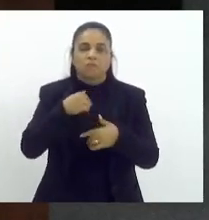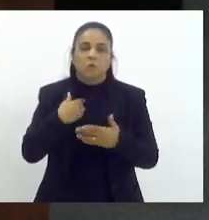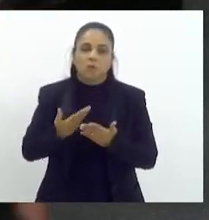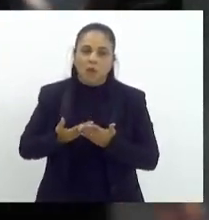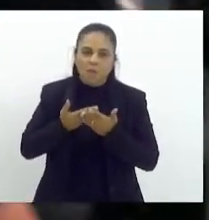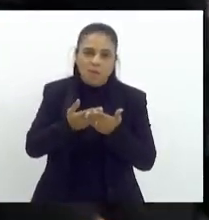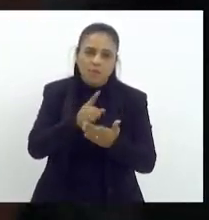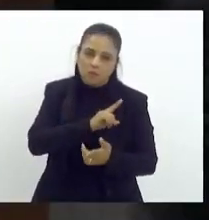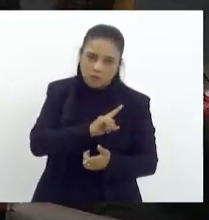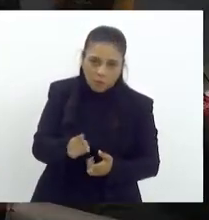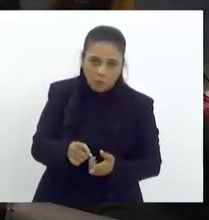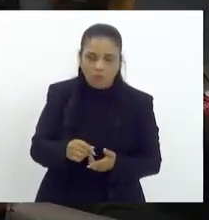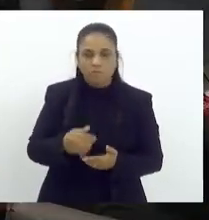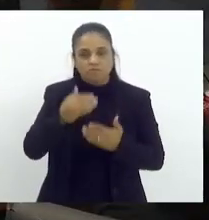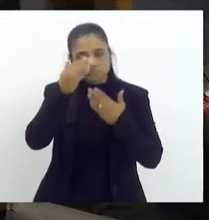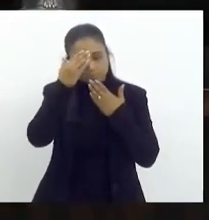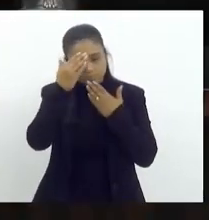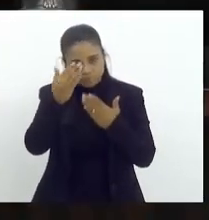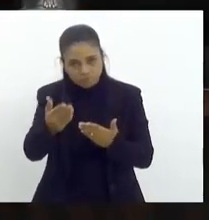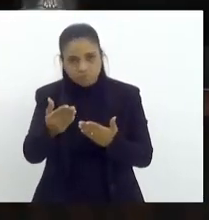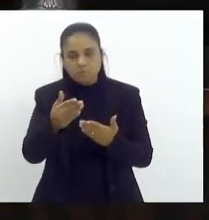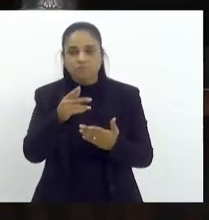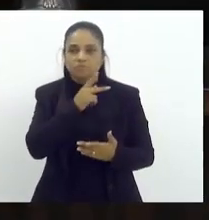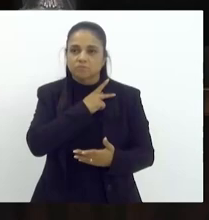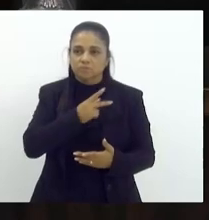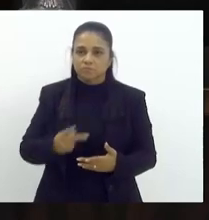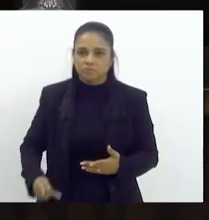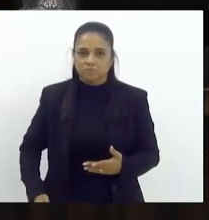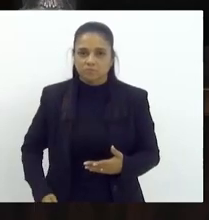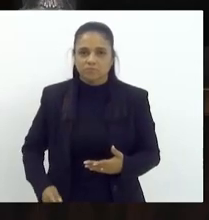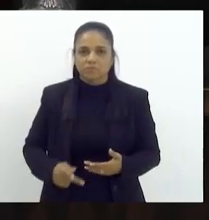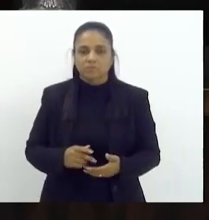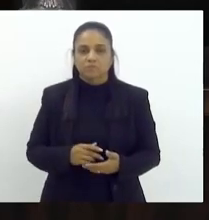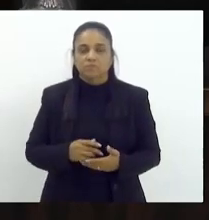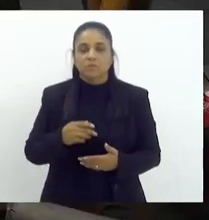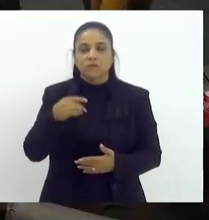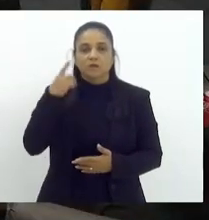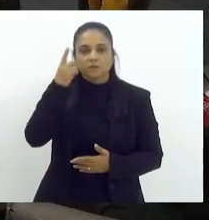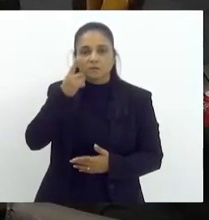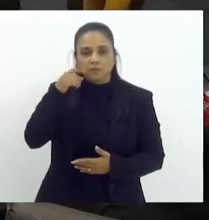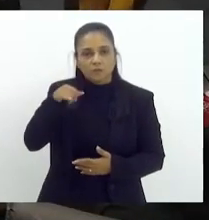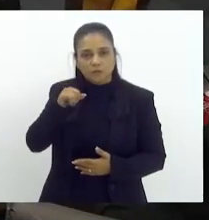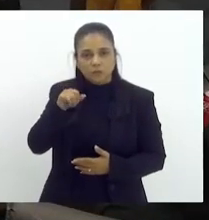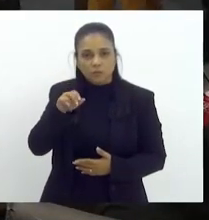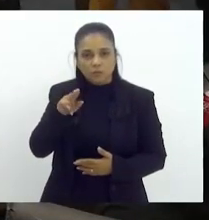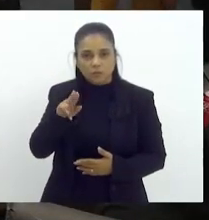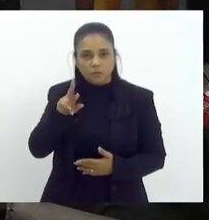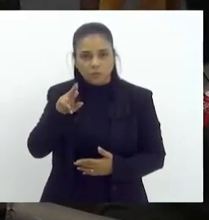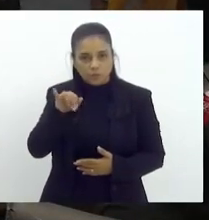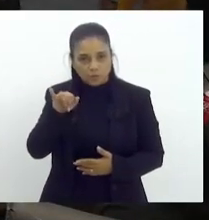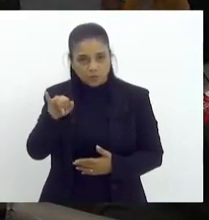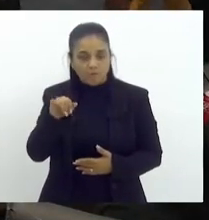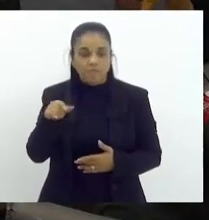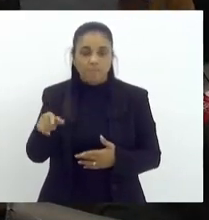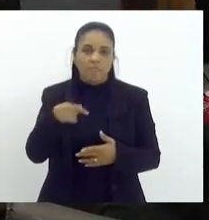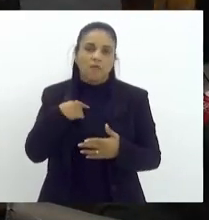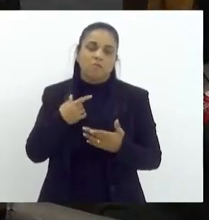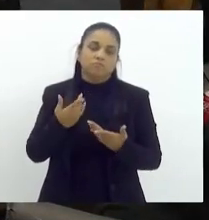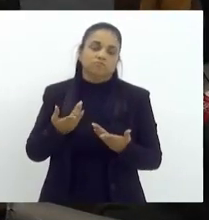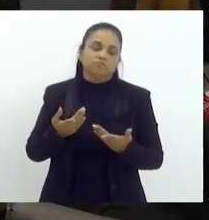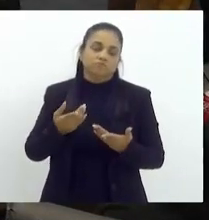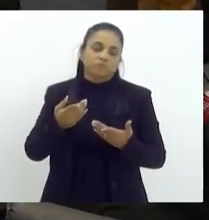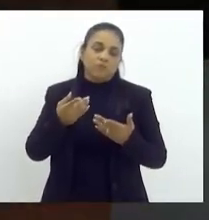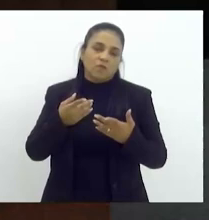Muito obrigado a presidência Deputado Yuri por favor que